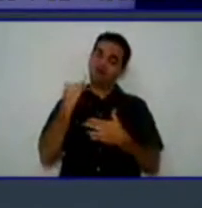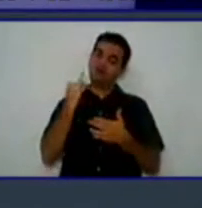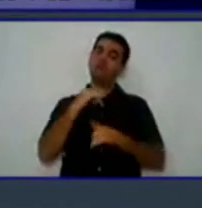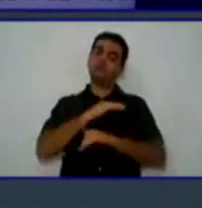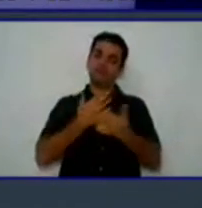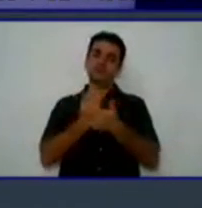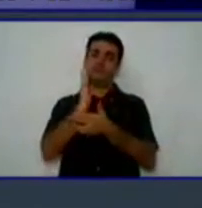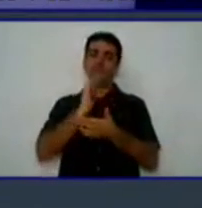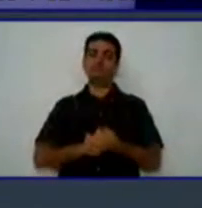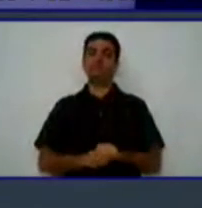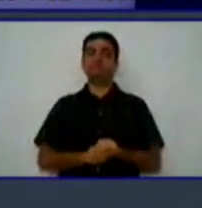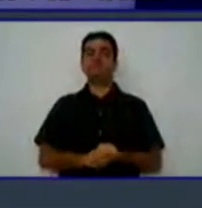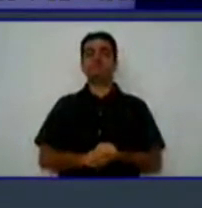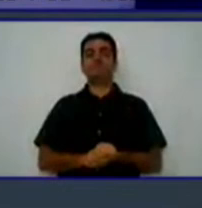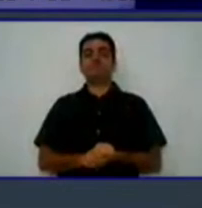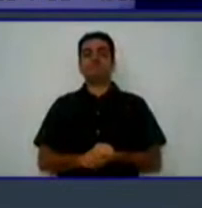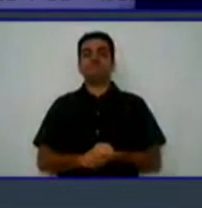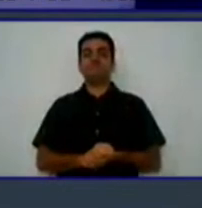aprovada.